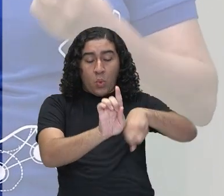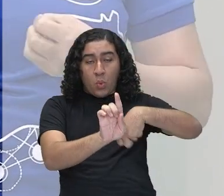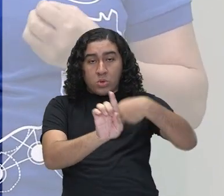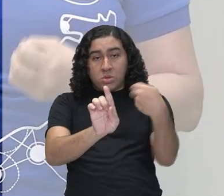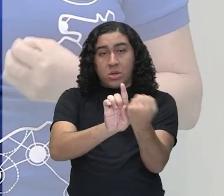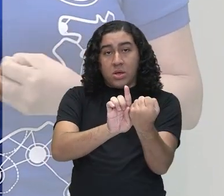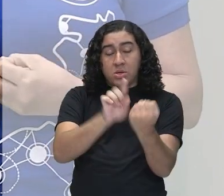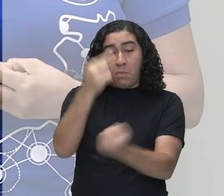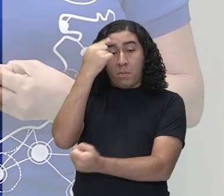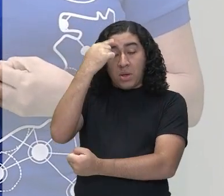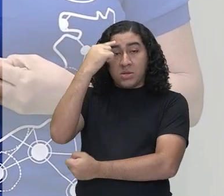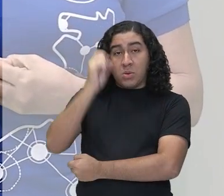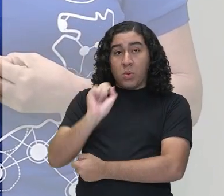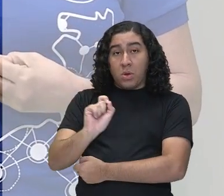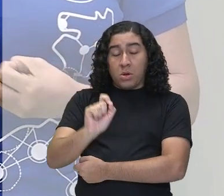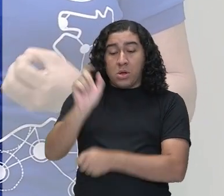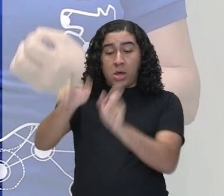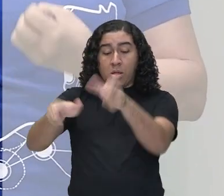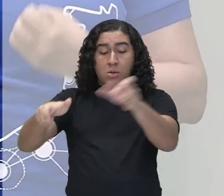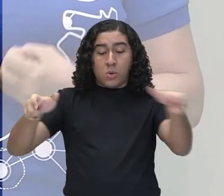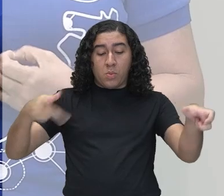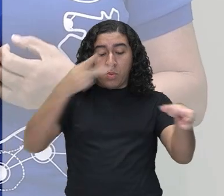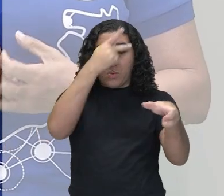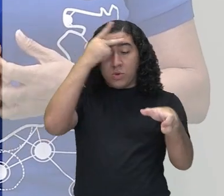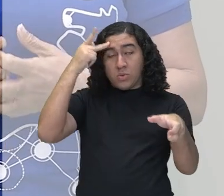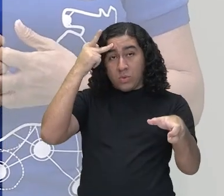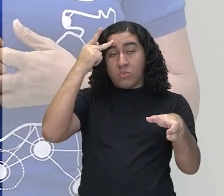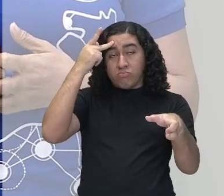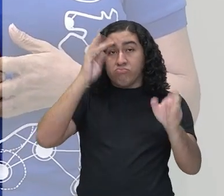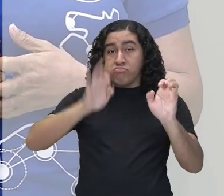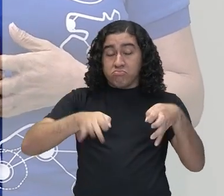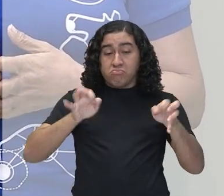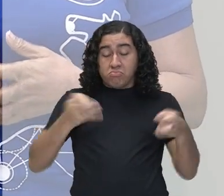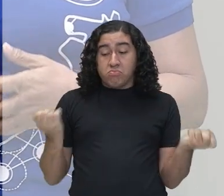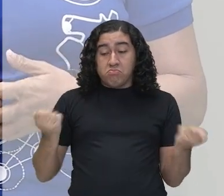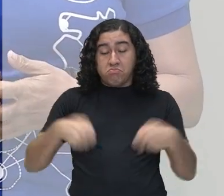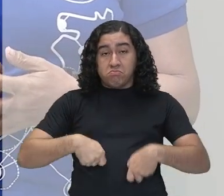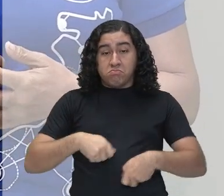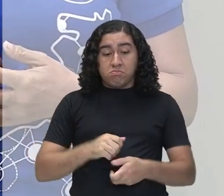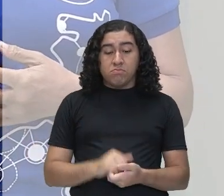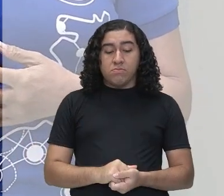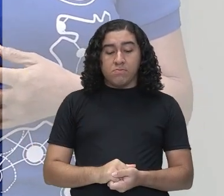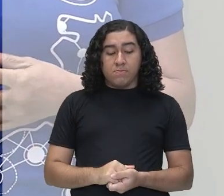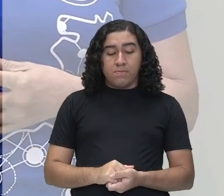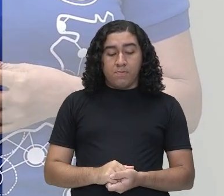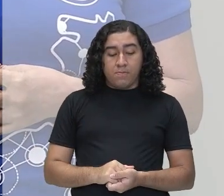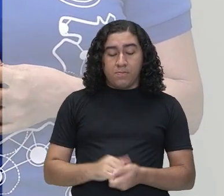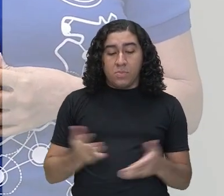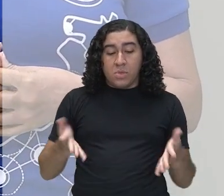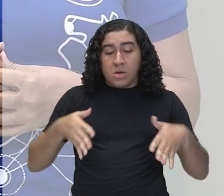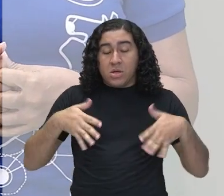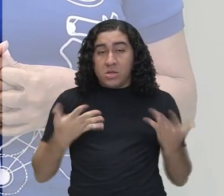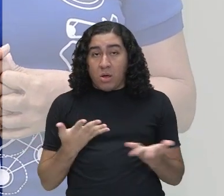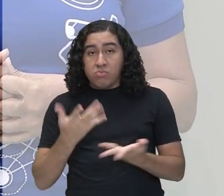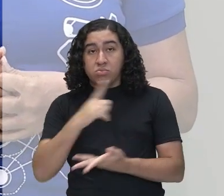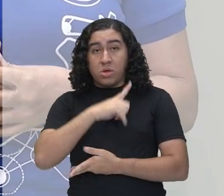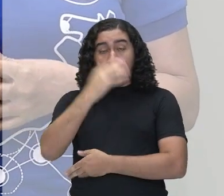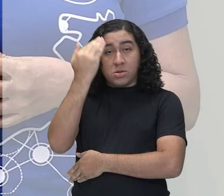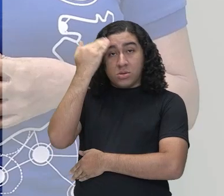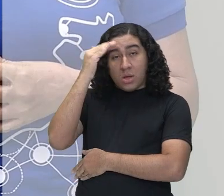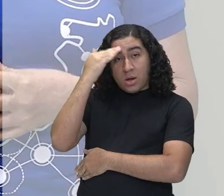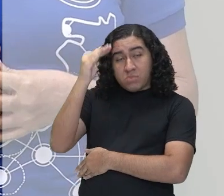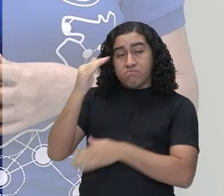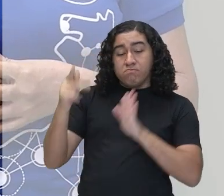na individualidade, né? Cada um por si. Então, desinteresse pela